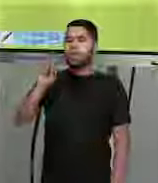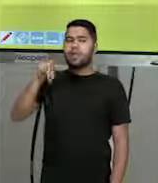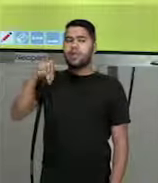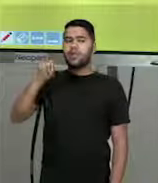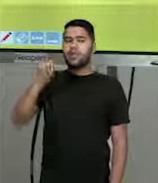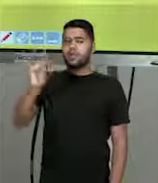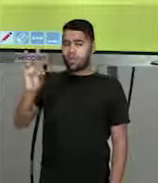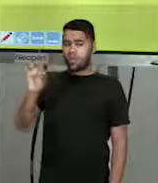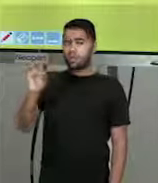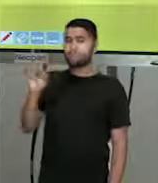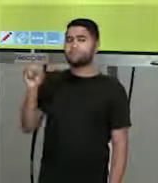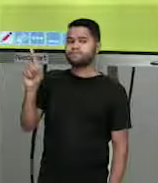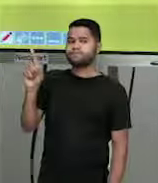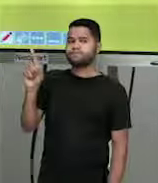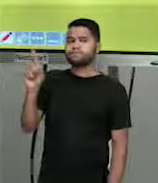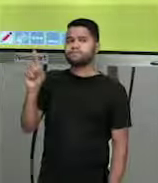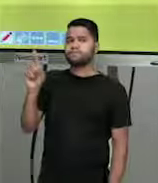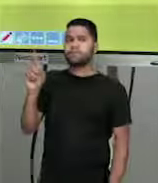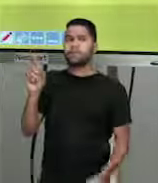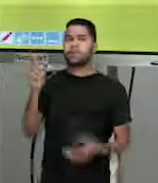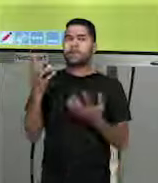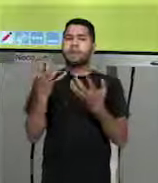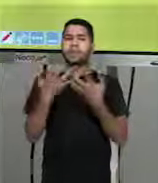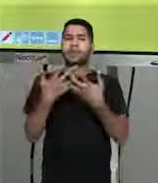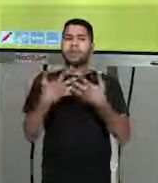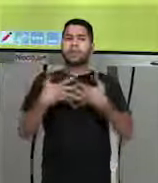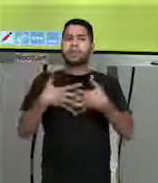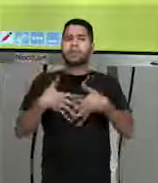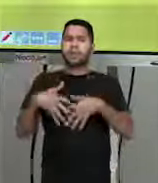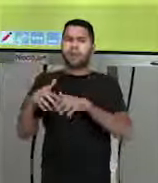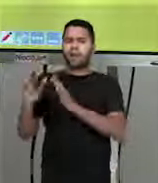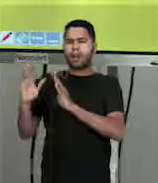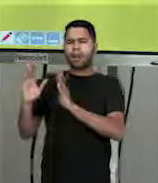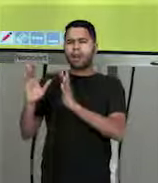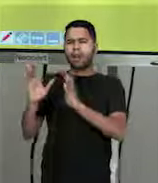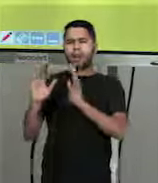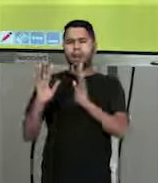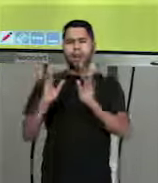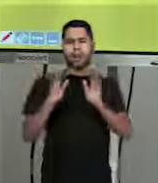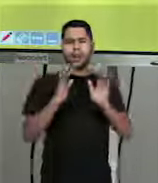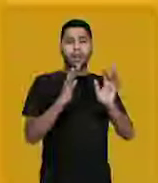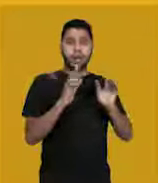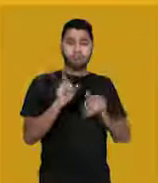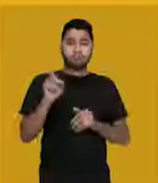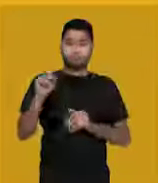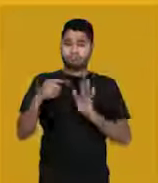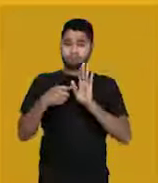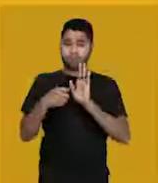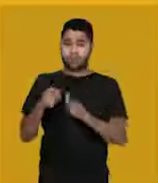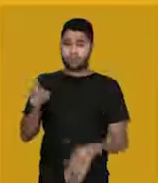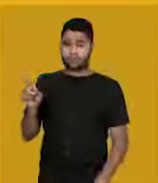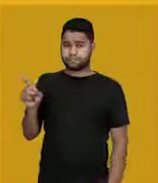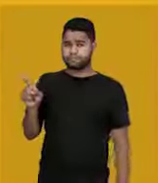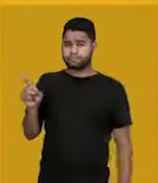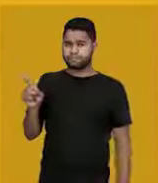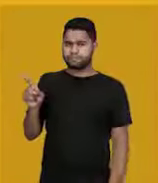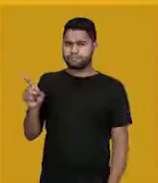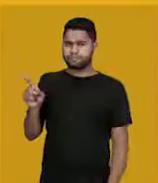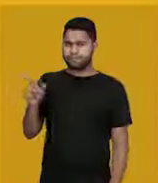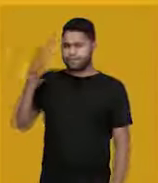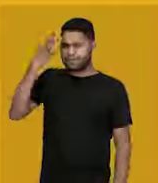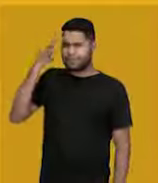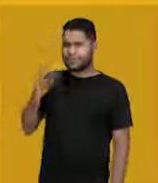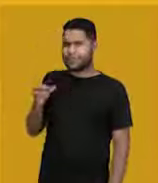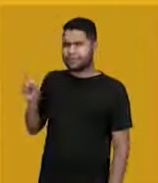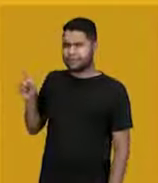de Carnot opera em um ciclo termodinâmico como esse mostrado na figura. Vamos entender